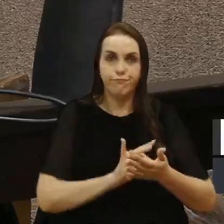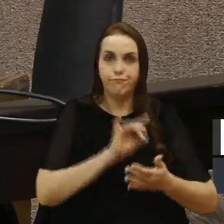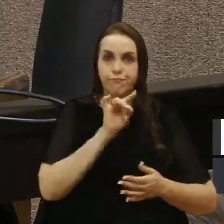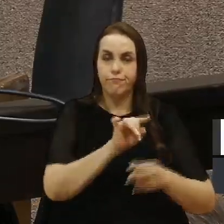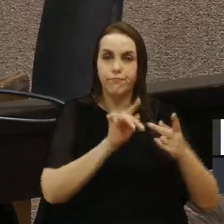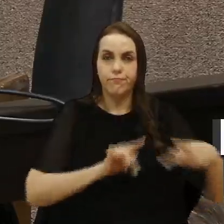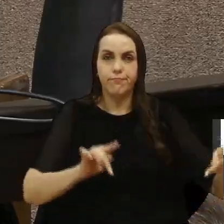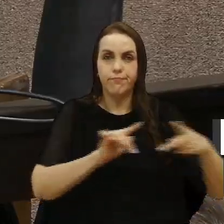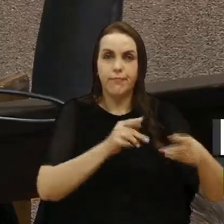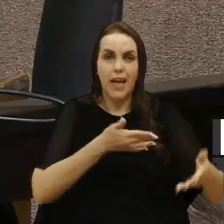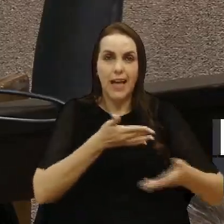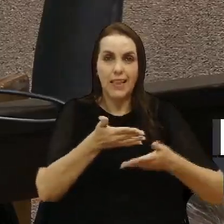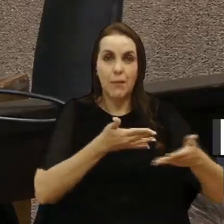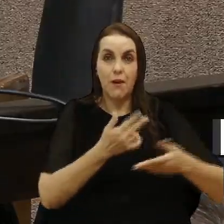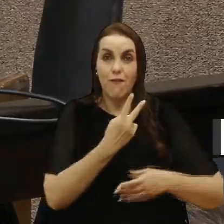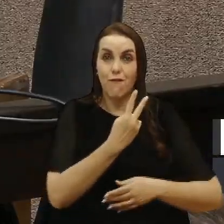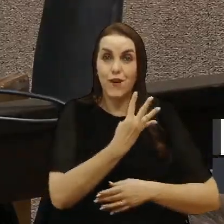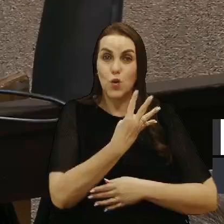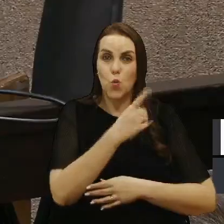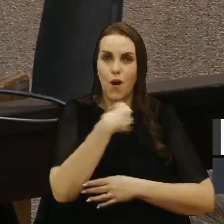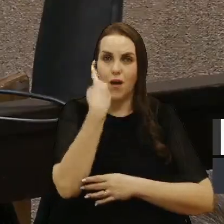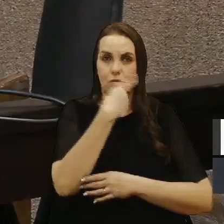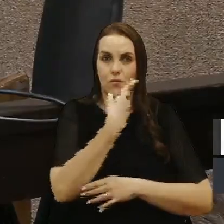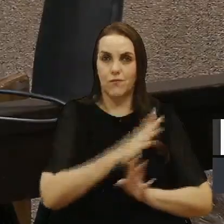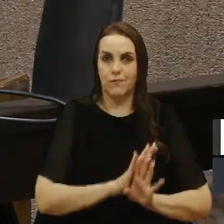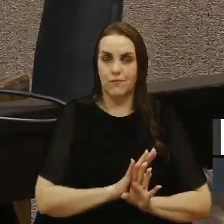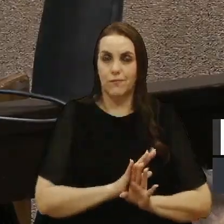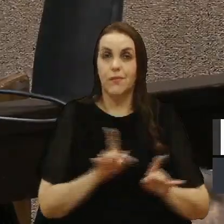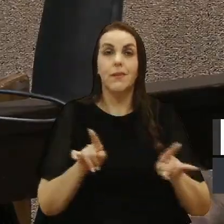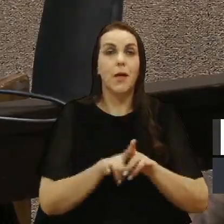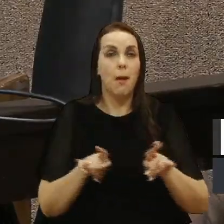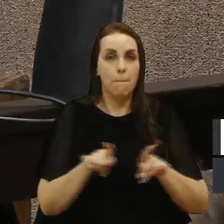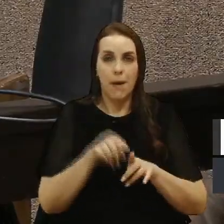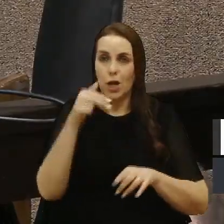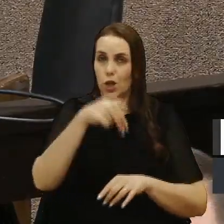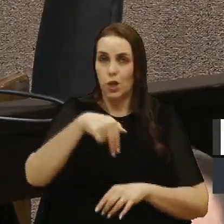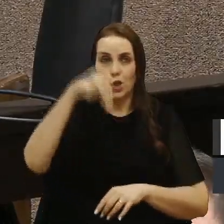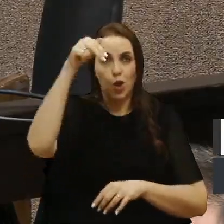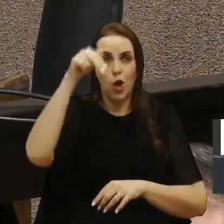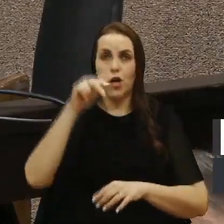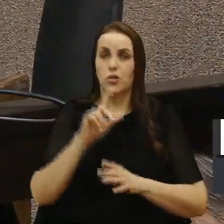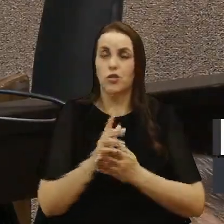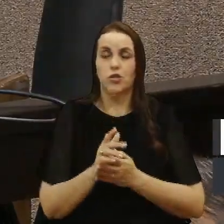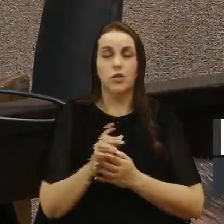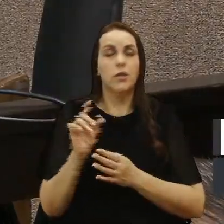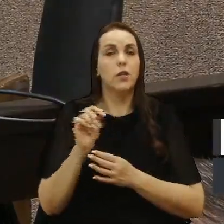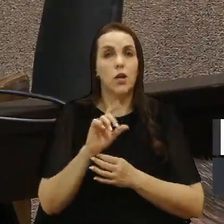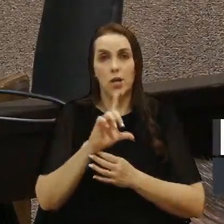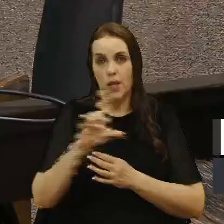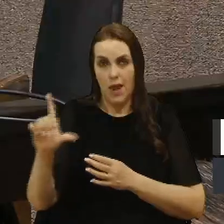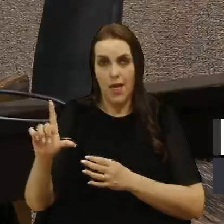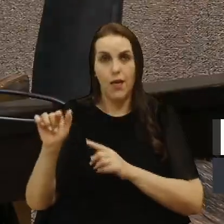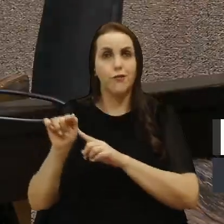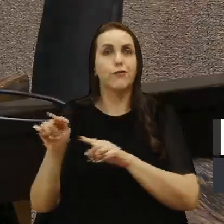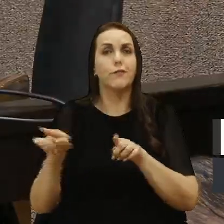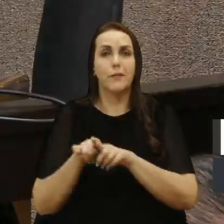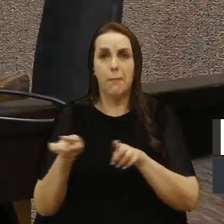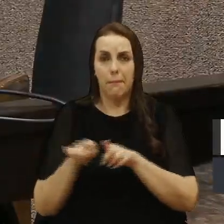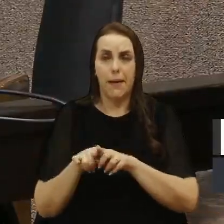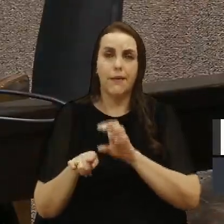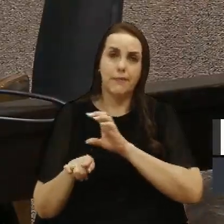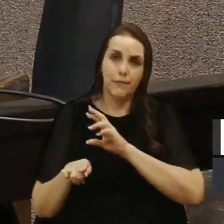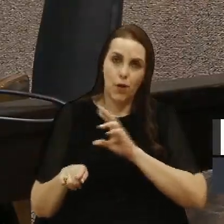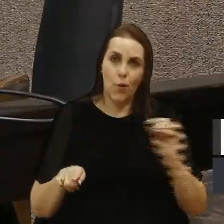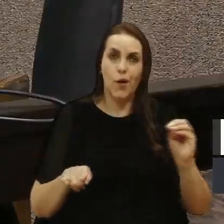com atendimento 24 horas, assim como precisa ser o da Zona Norte, o do Cruzeiro e também o do Desvio